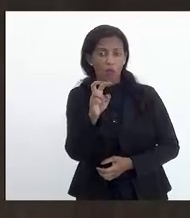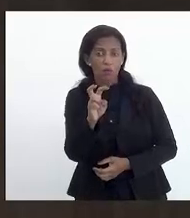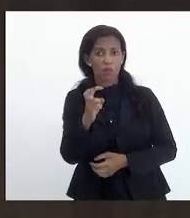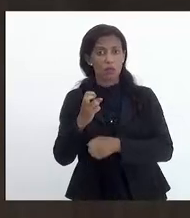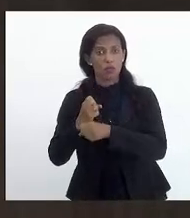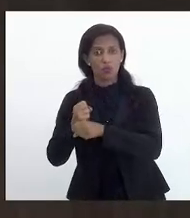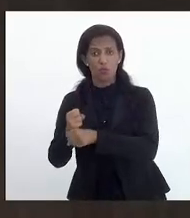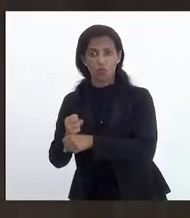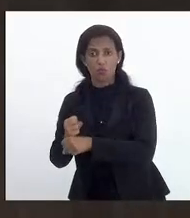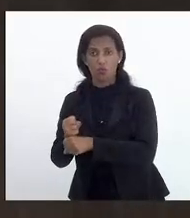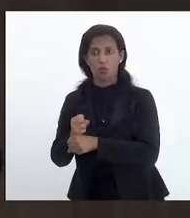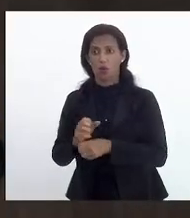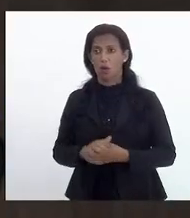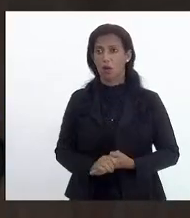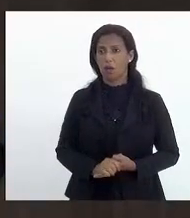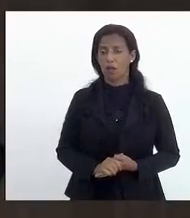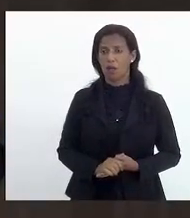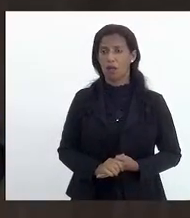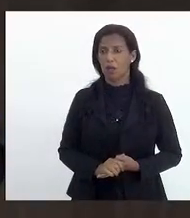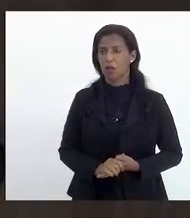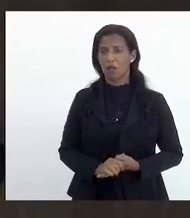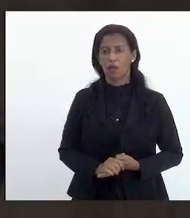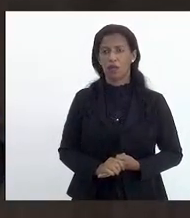3, 4, 5 anos, mas nos próximos 30,